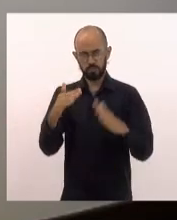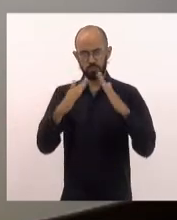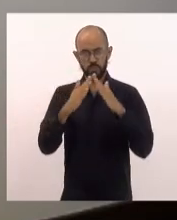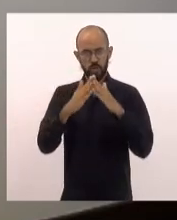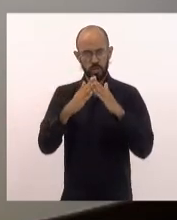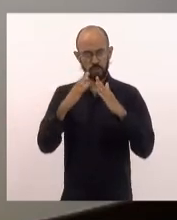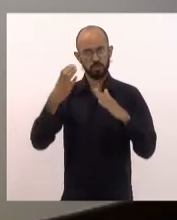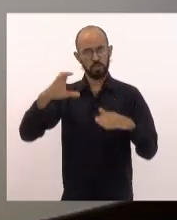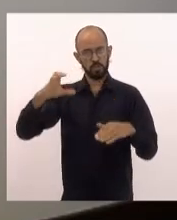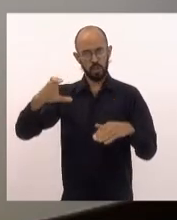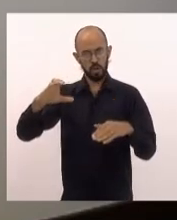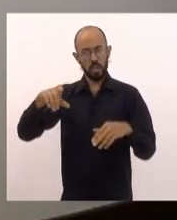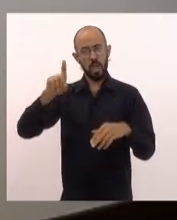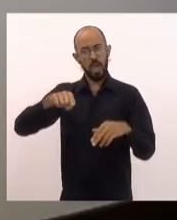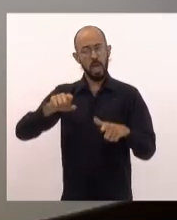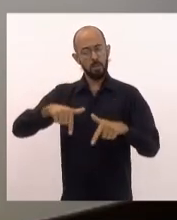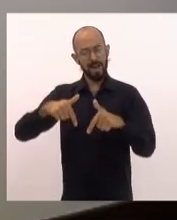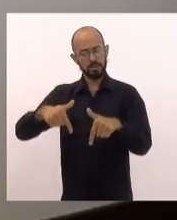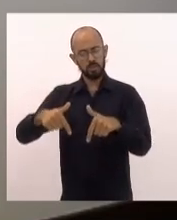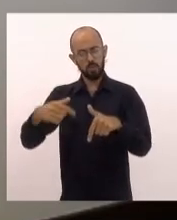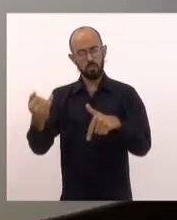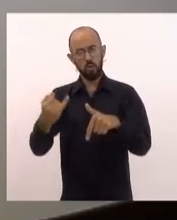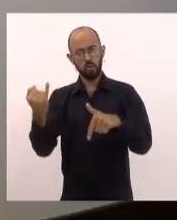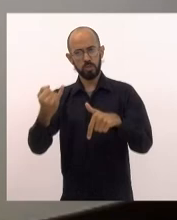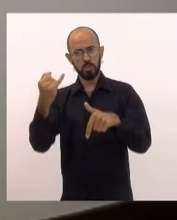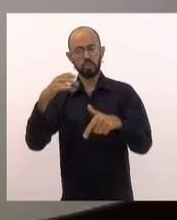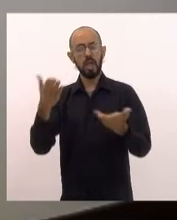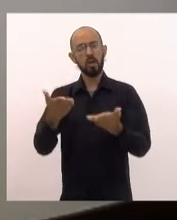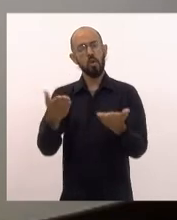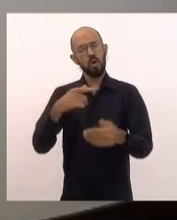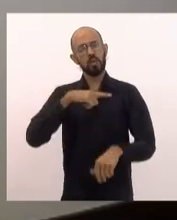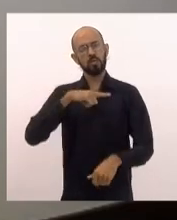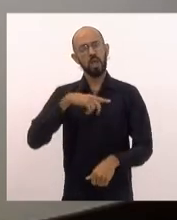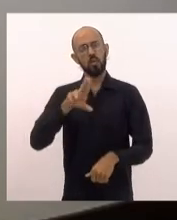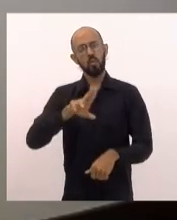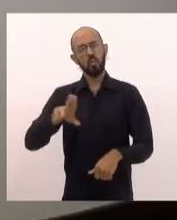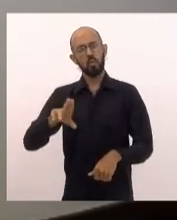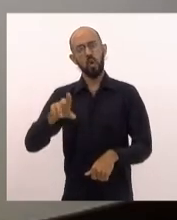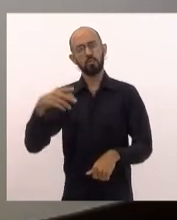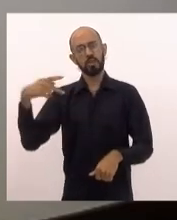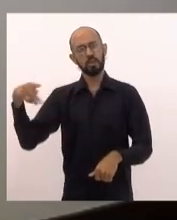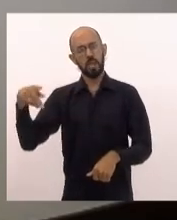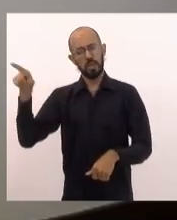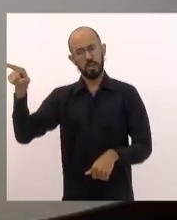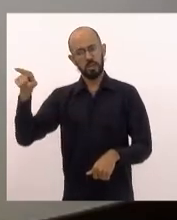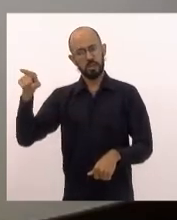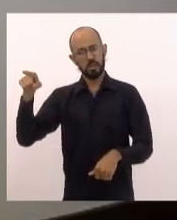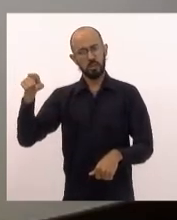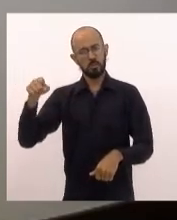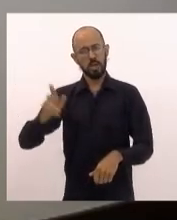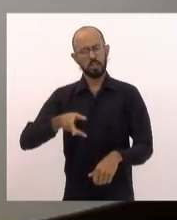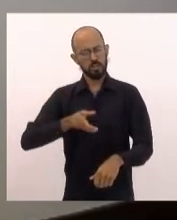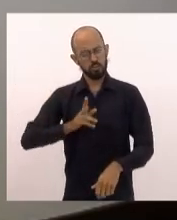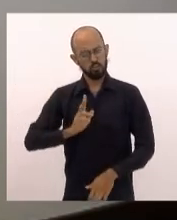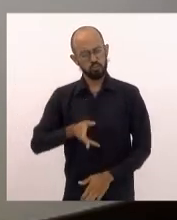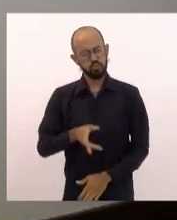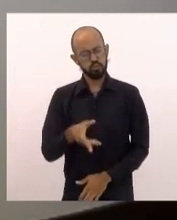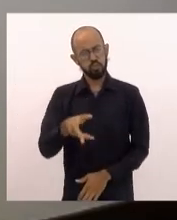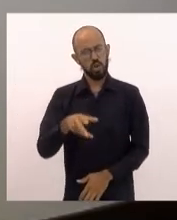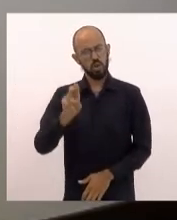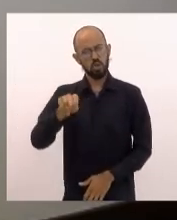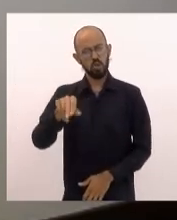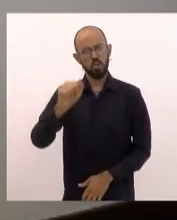da Secretaria de Direitos Humanos, que agora passa a levar o nome do Moise para perenizá-lo e para que a gente não esqueça desse